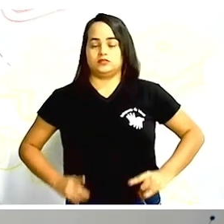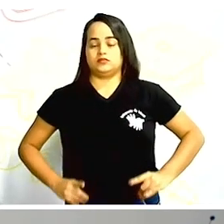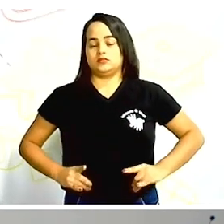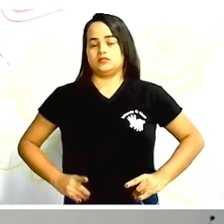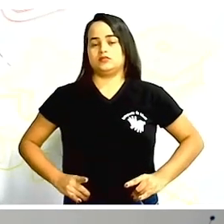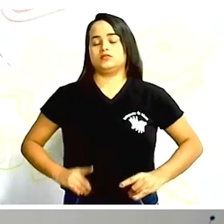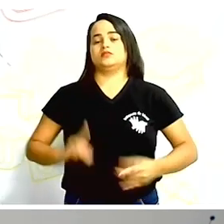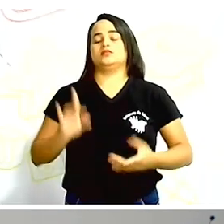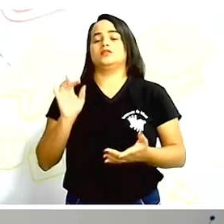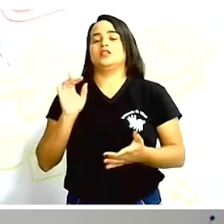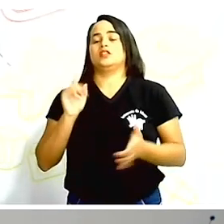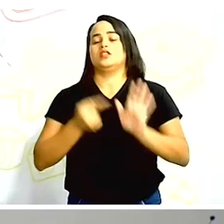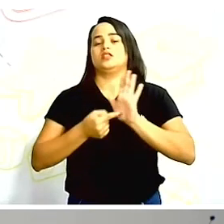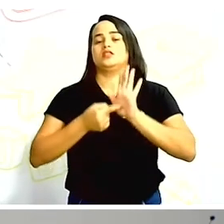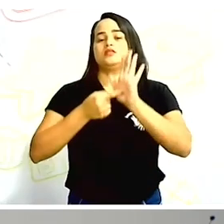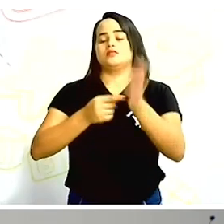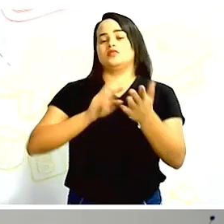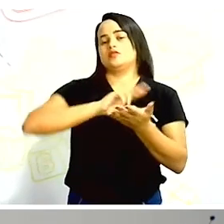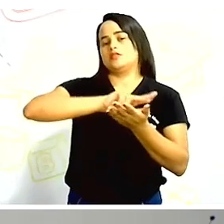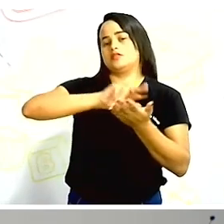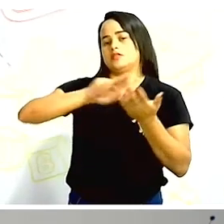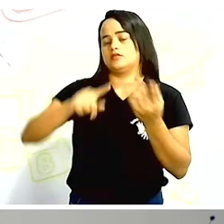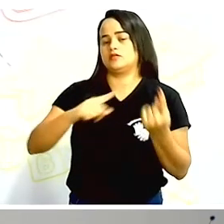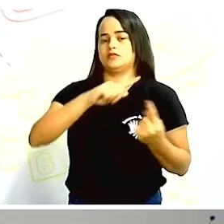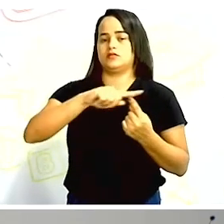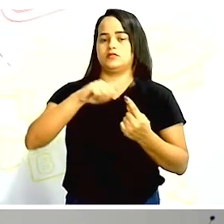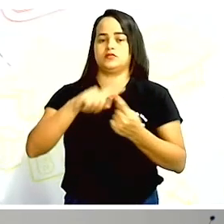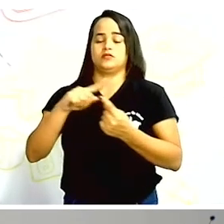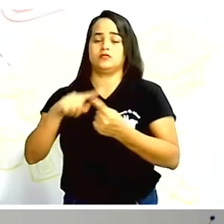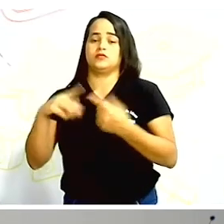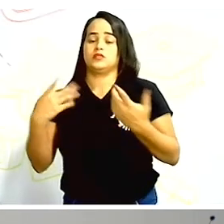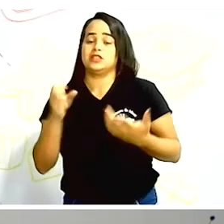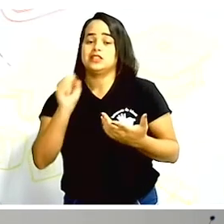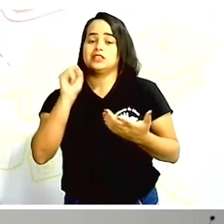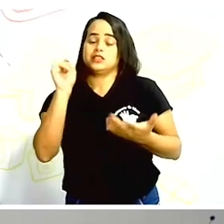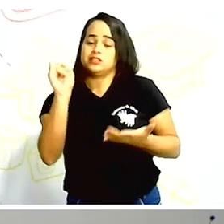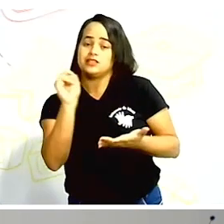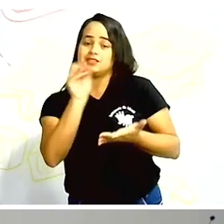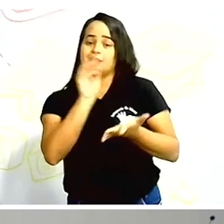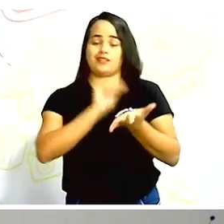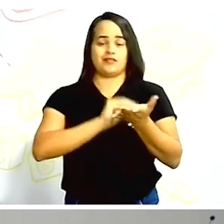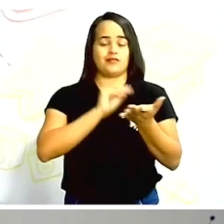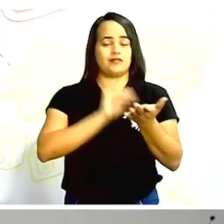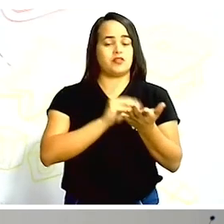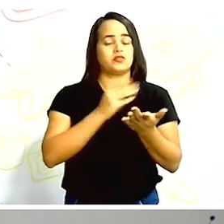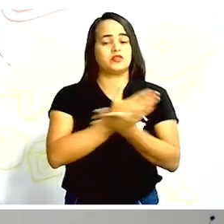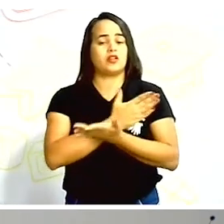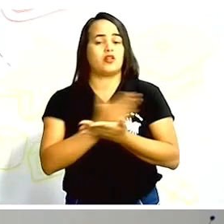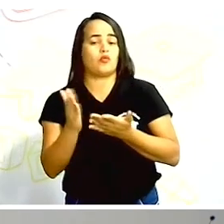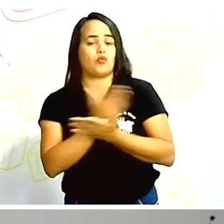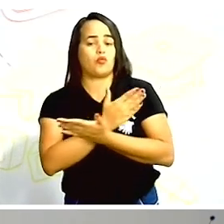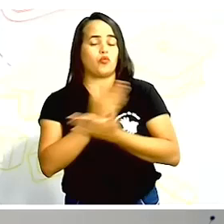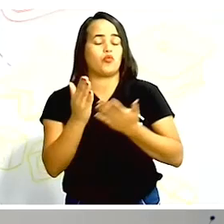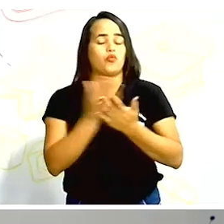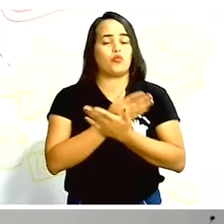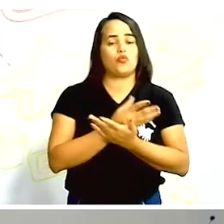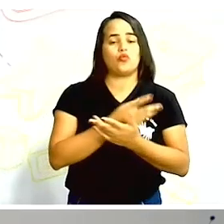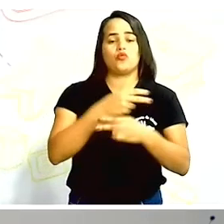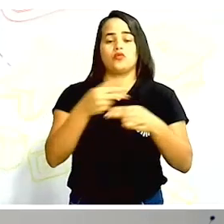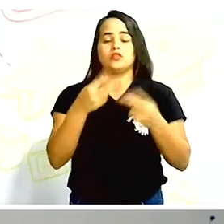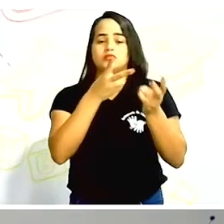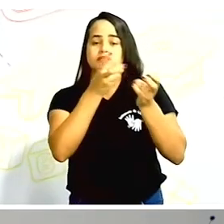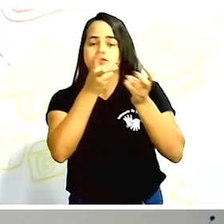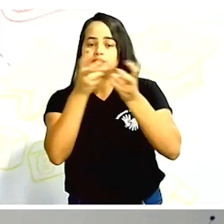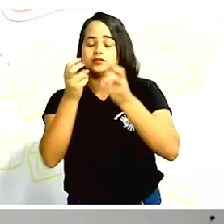E caso apresente alterações, alguns sintomas eles vão ser percebidos. Então vamos ver a seguir este